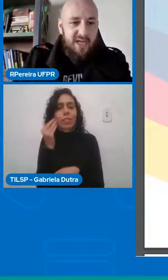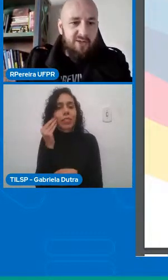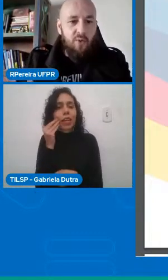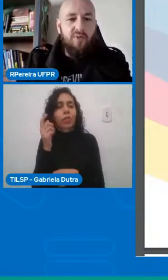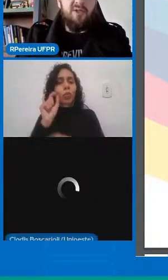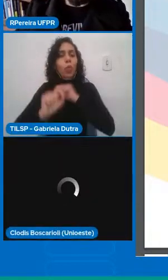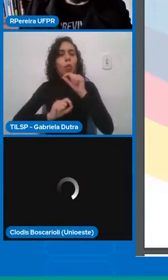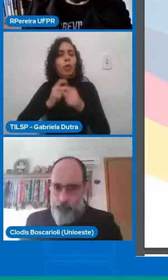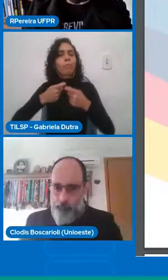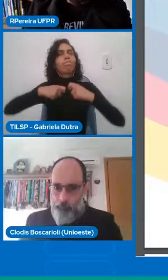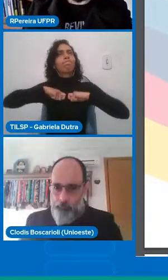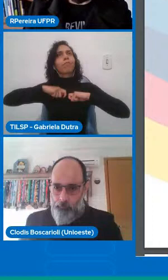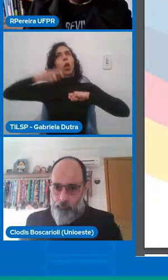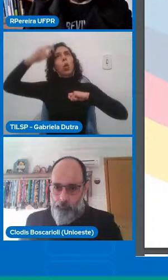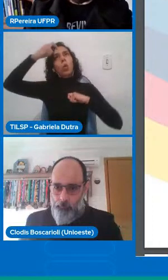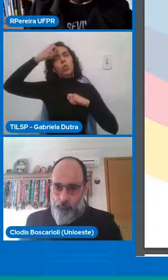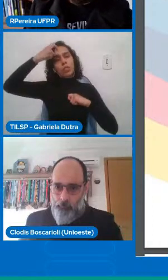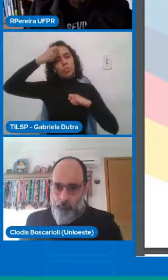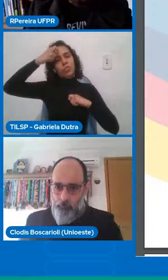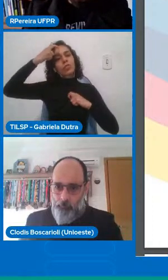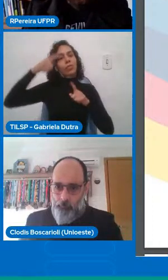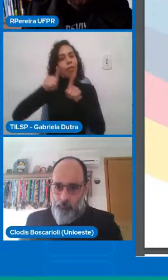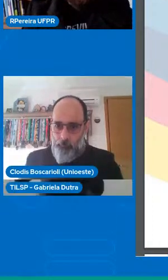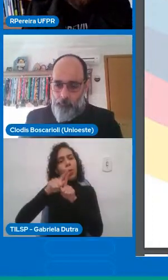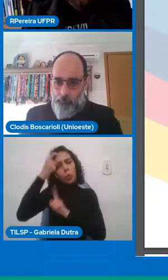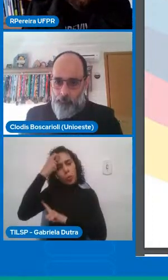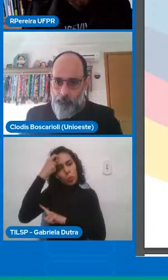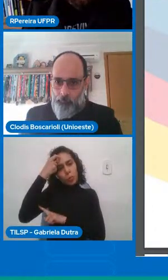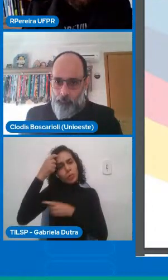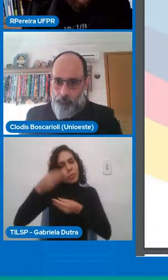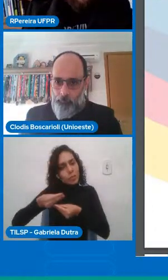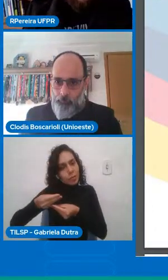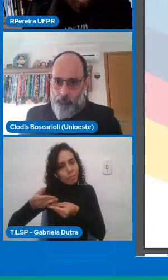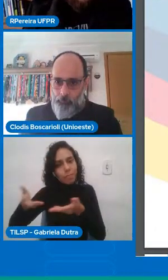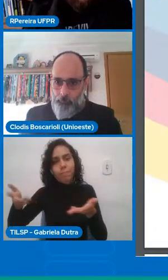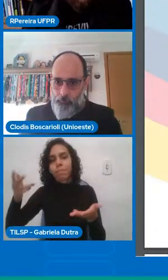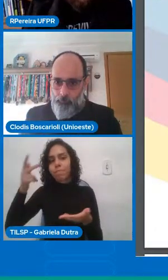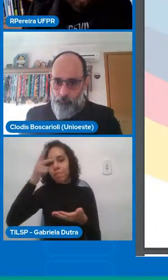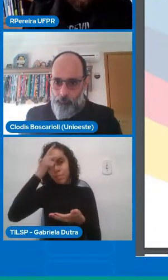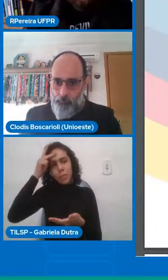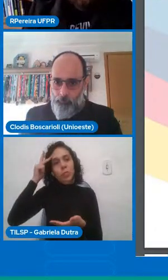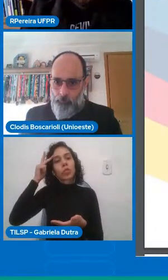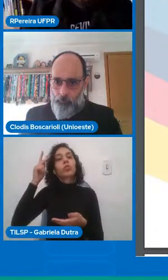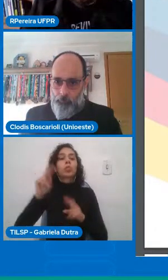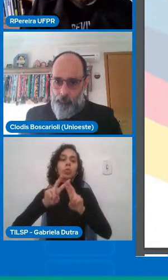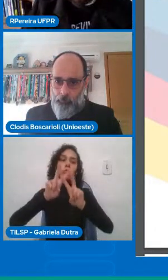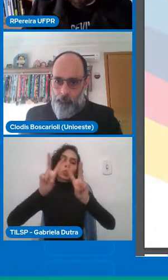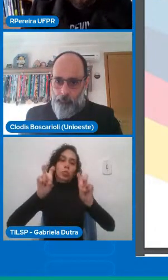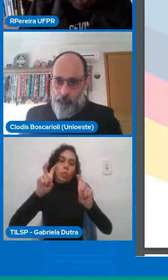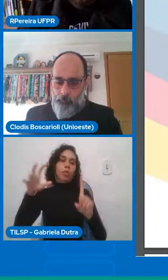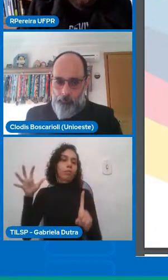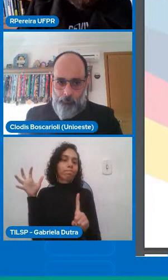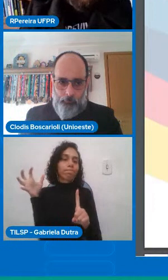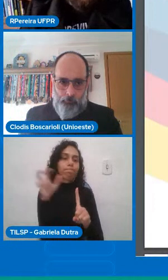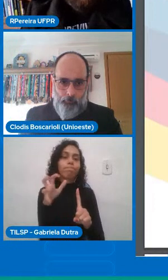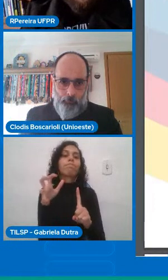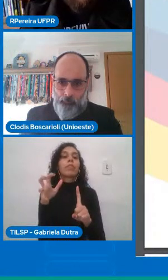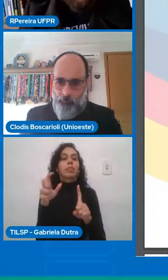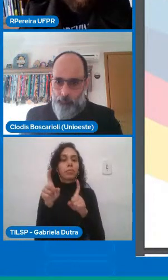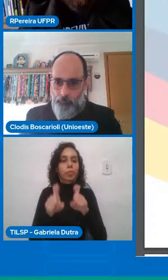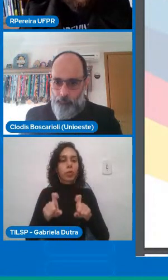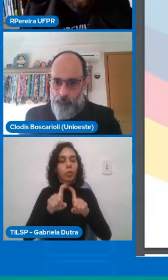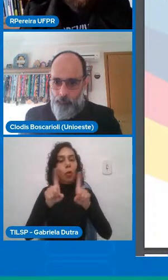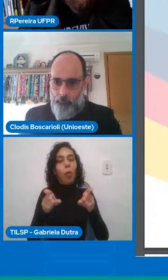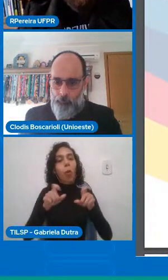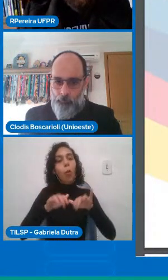conscientizar no contexto onde eu trabalho sobre os impactos da computação na sociedade e convido aí